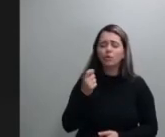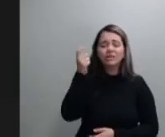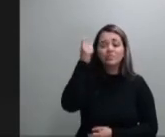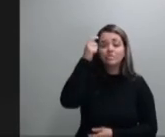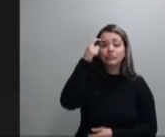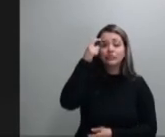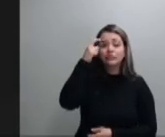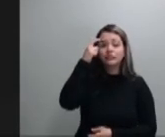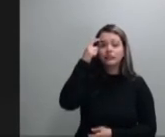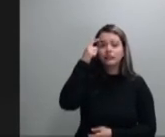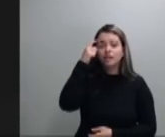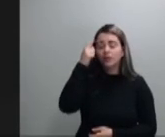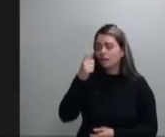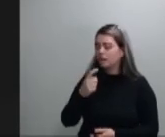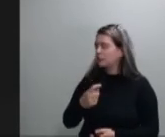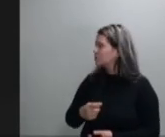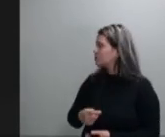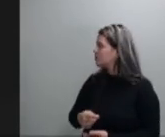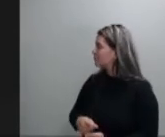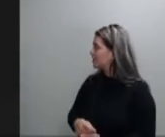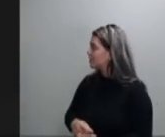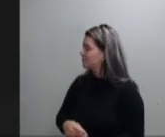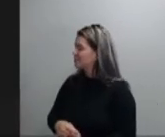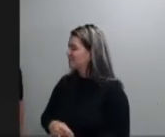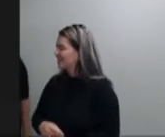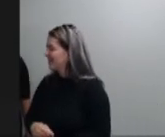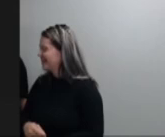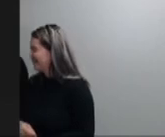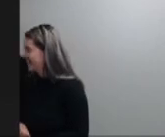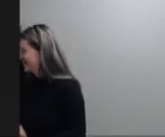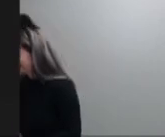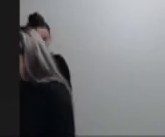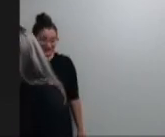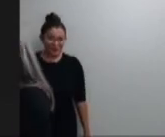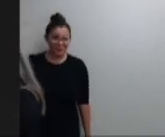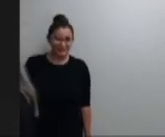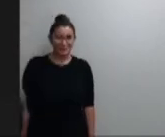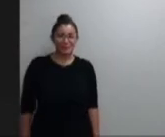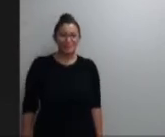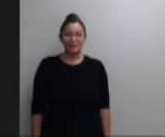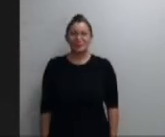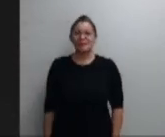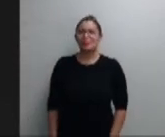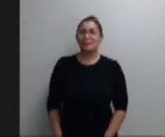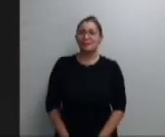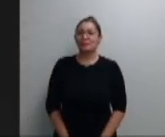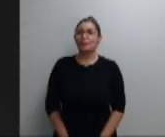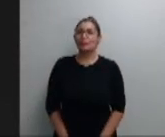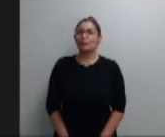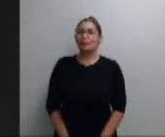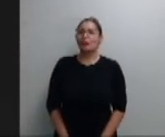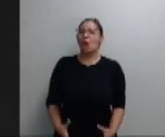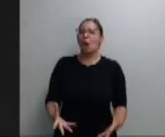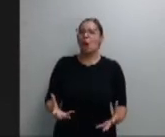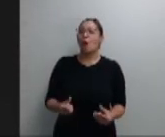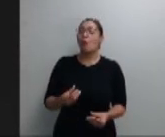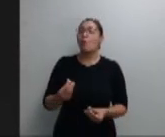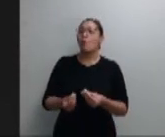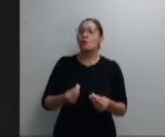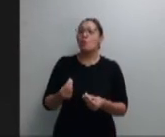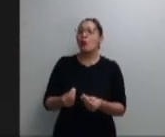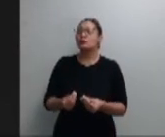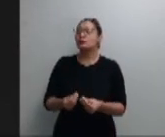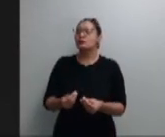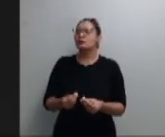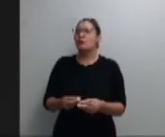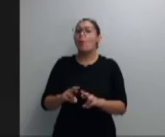puramente sobre o prisma de direito societário por exemplo essa questão de se apegar a quando a assembleia foi